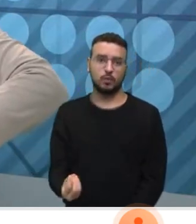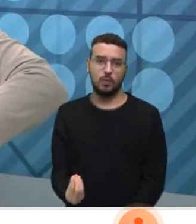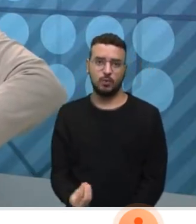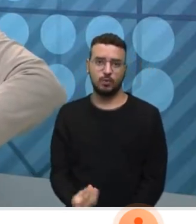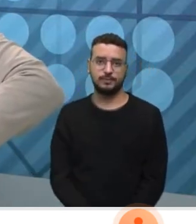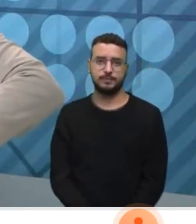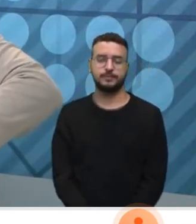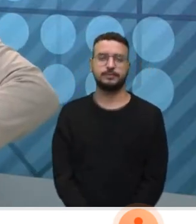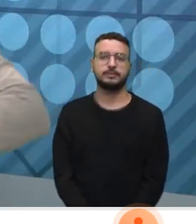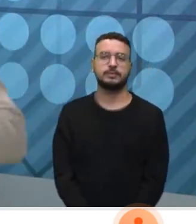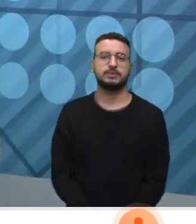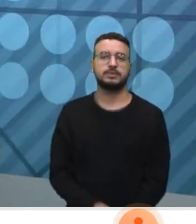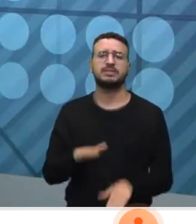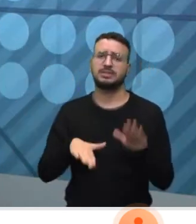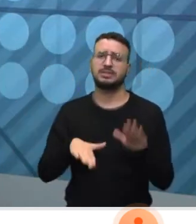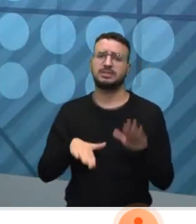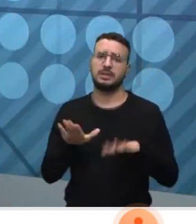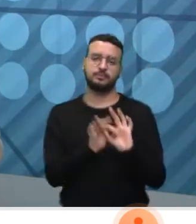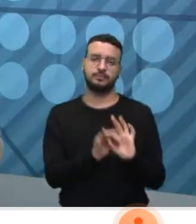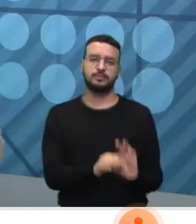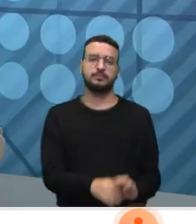Pegar o bebê. É diferente o pegar.